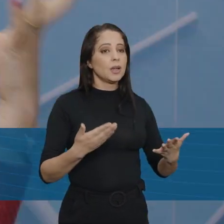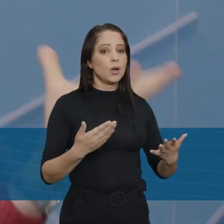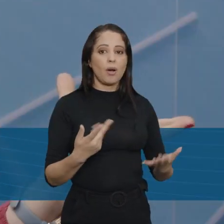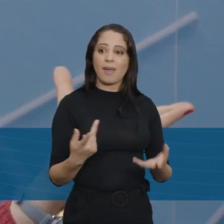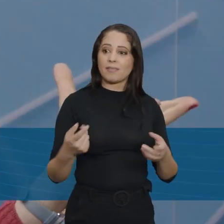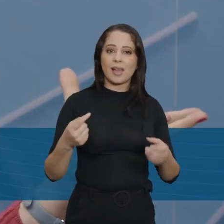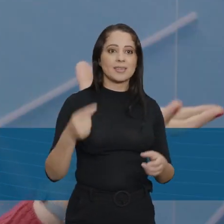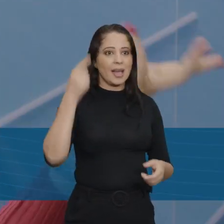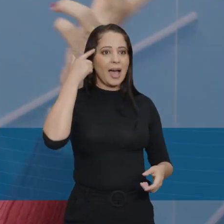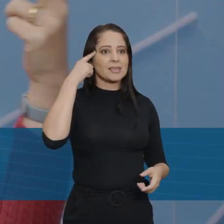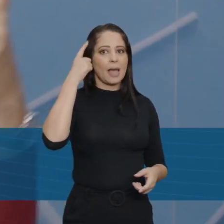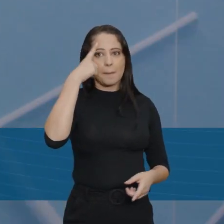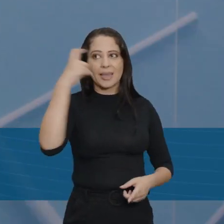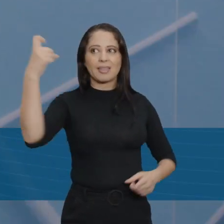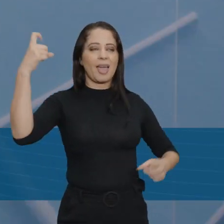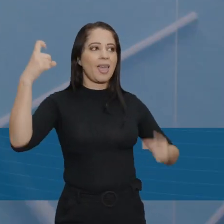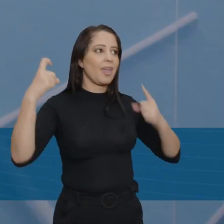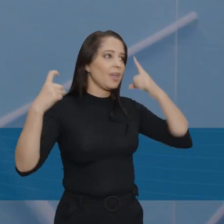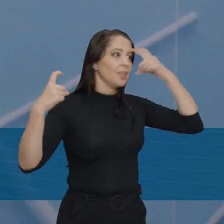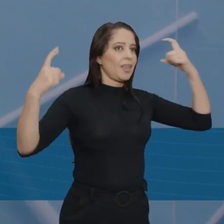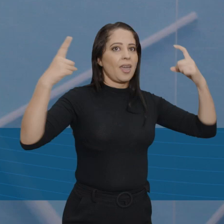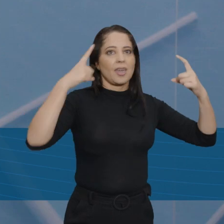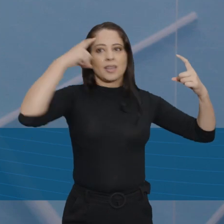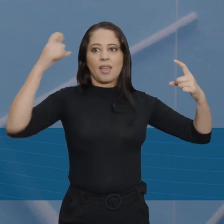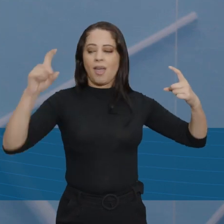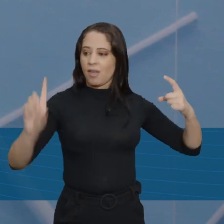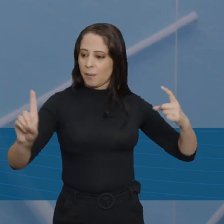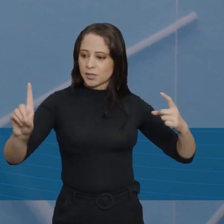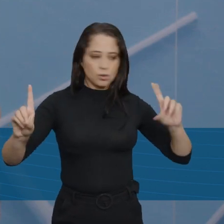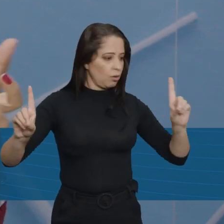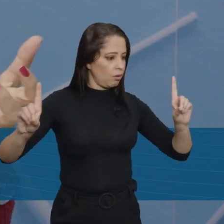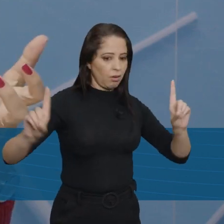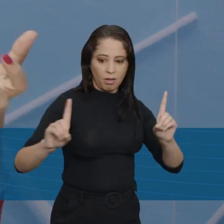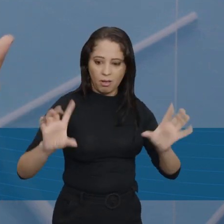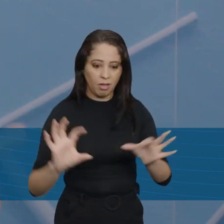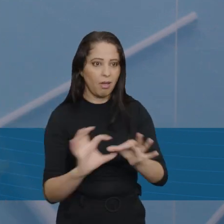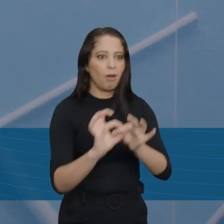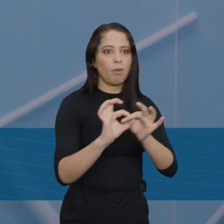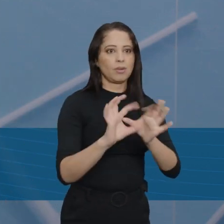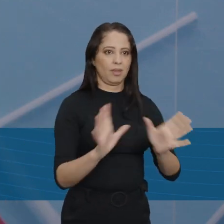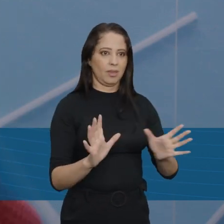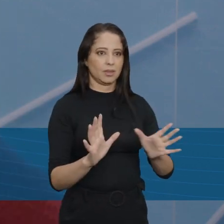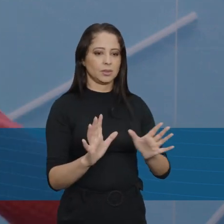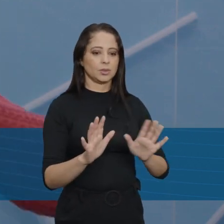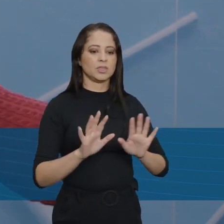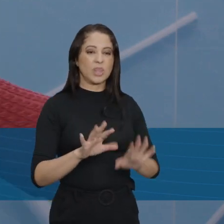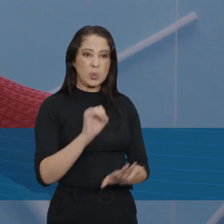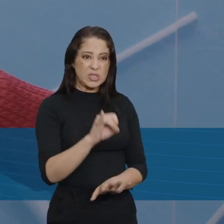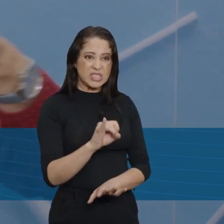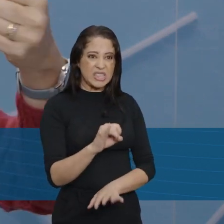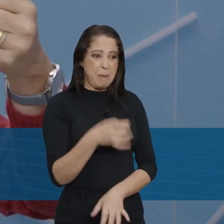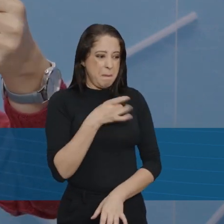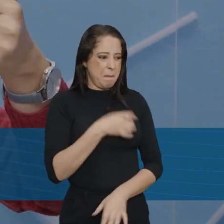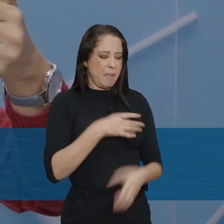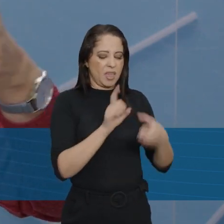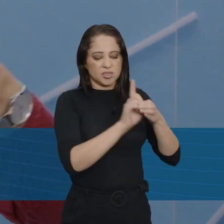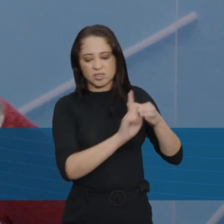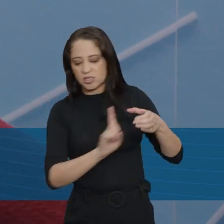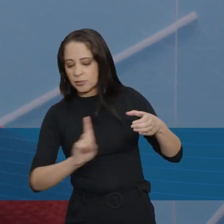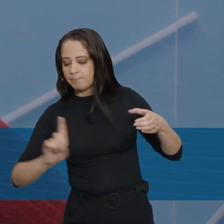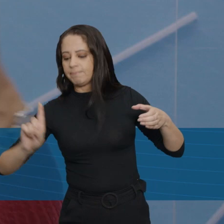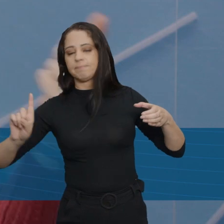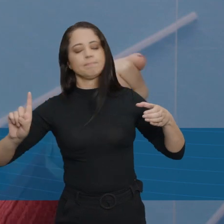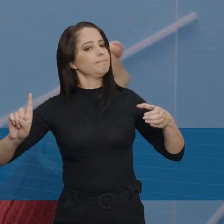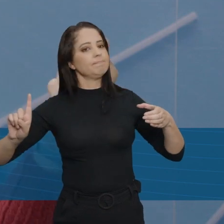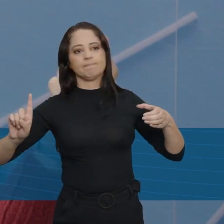vai pensando juntos e vai se sentindo acolhido. Né? Então, acho que é importante a gente pensar, quanto mais medo a gente